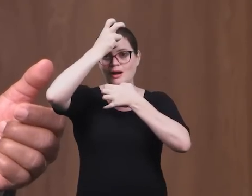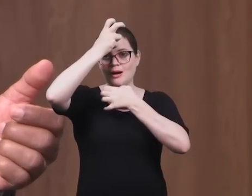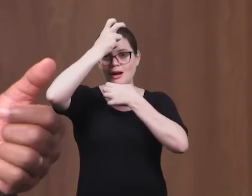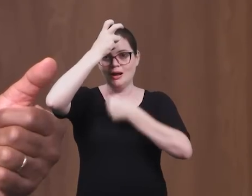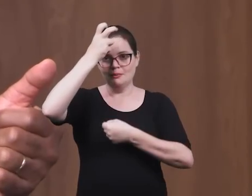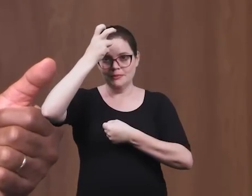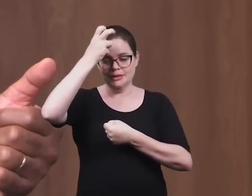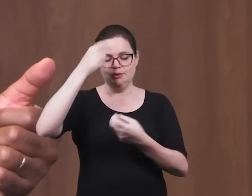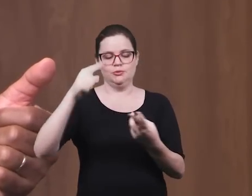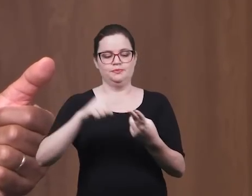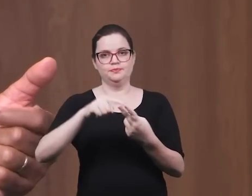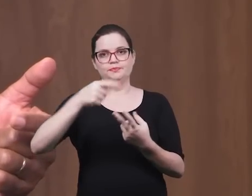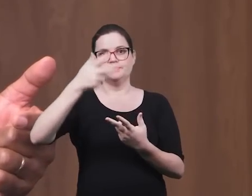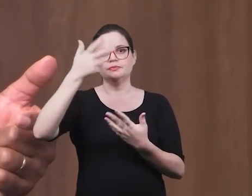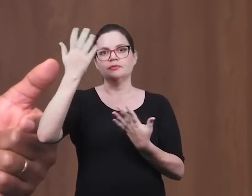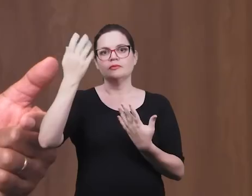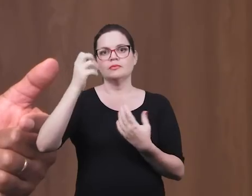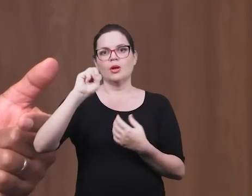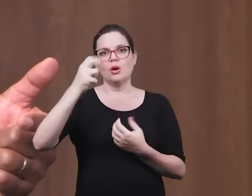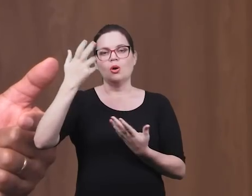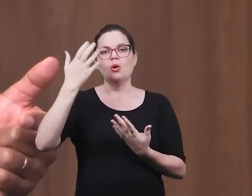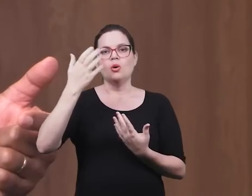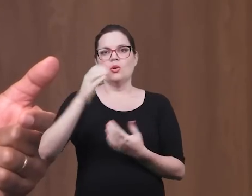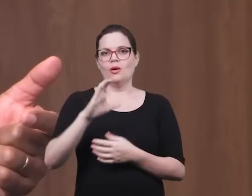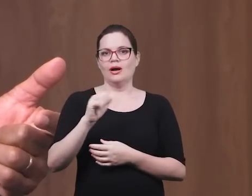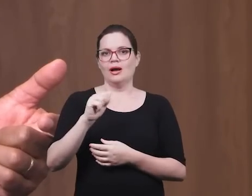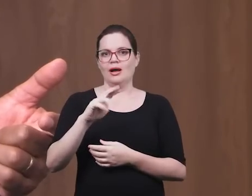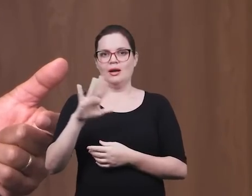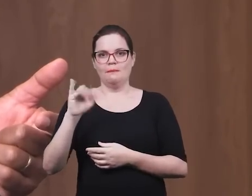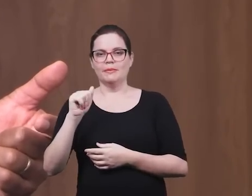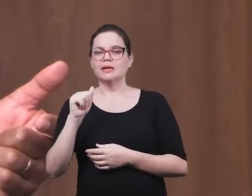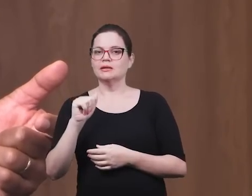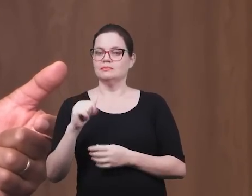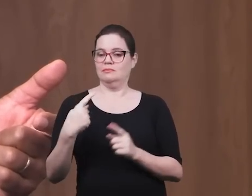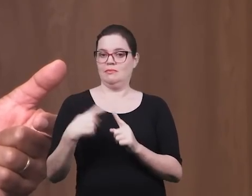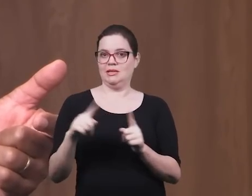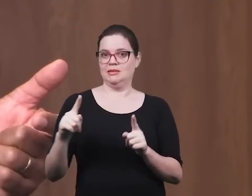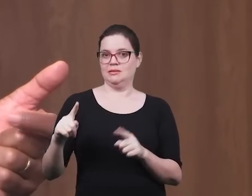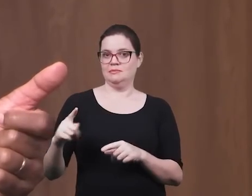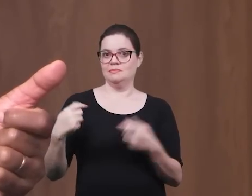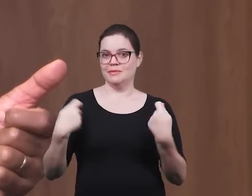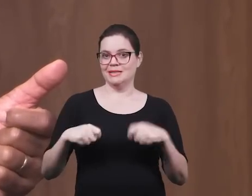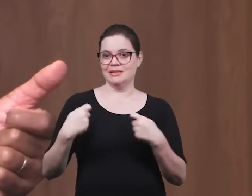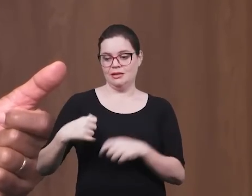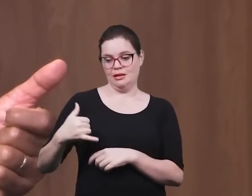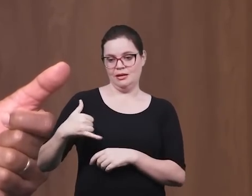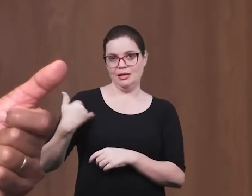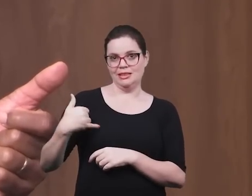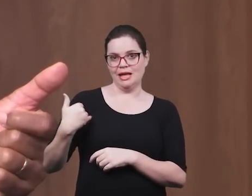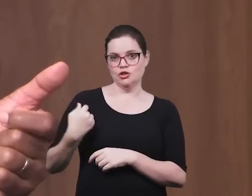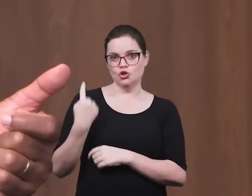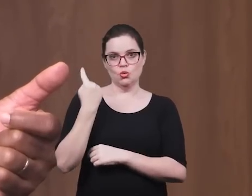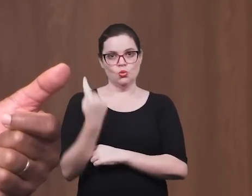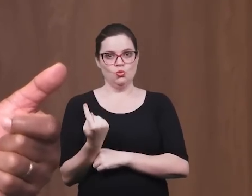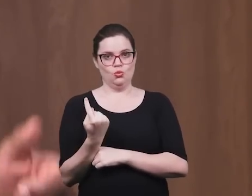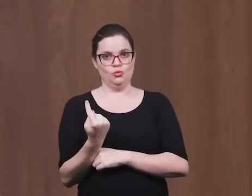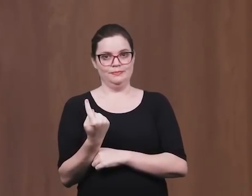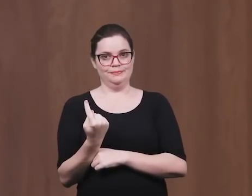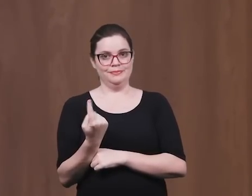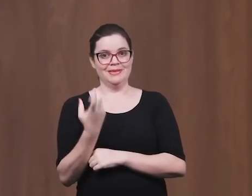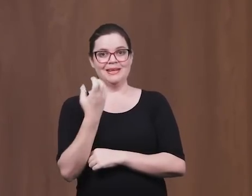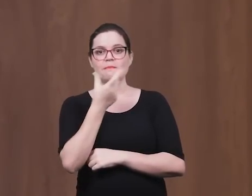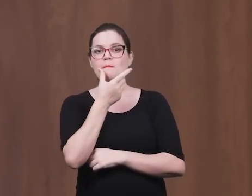né? Mas que fosse de, no máximo, 1 ano e que fosse macho, de